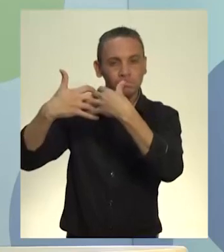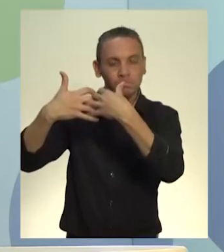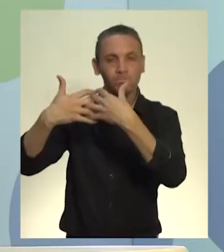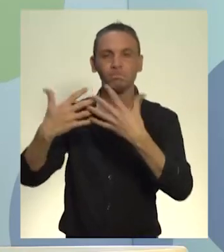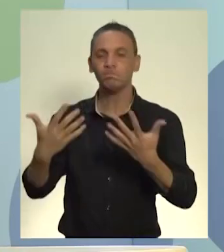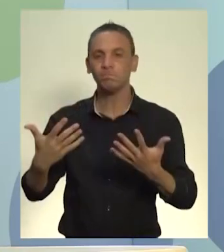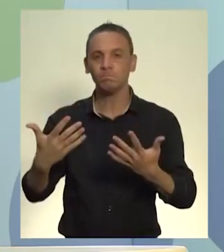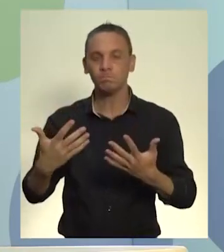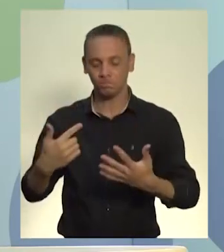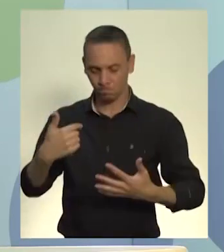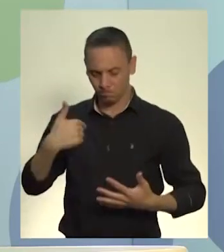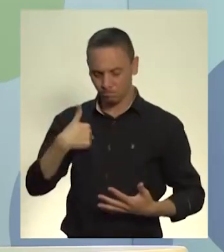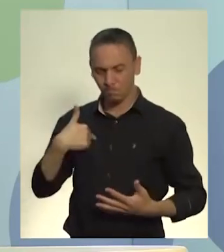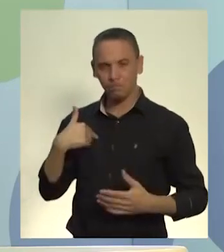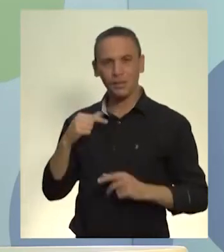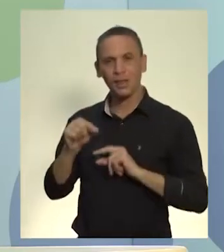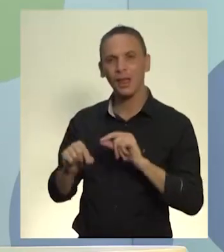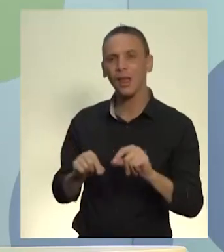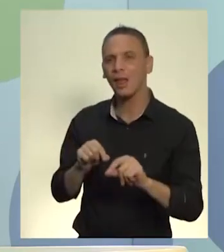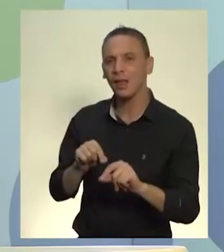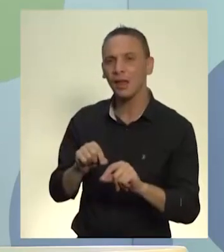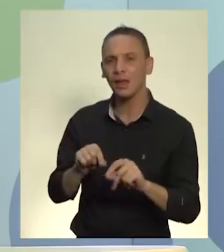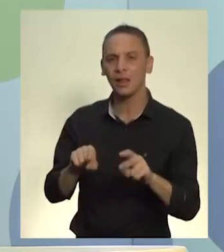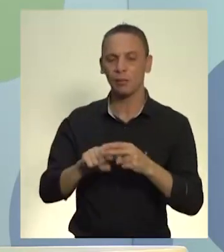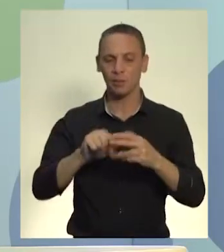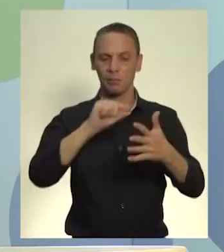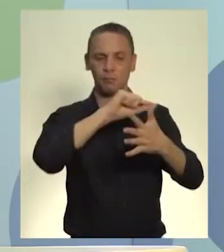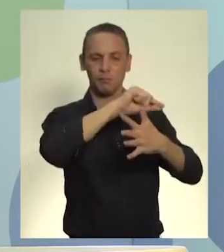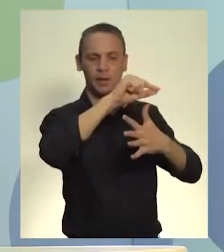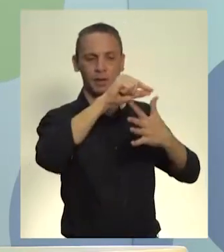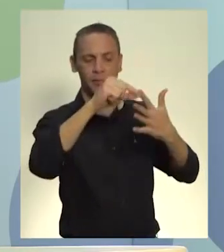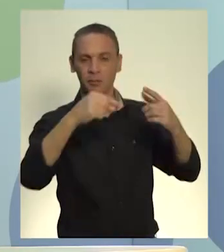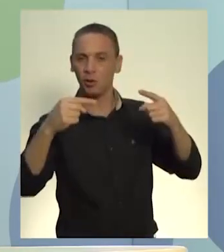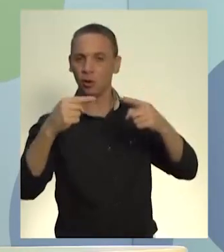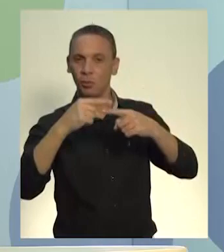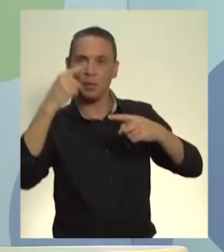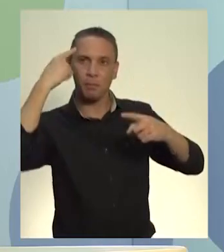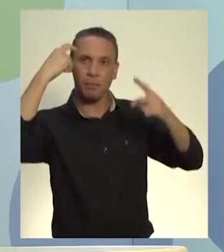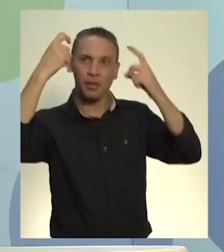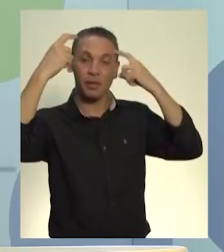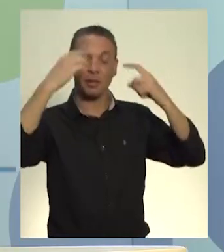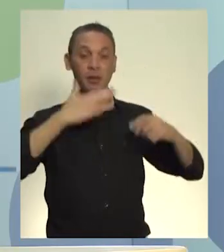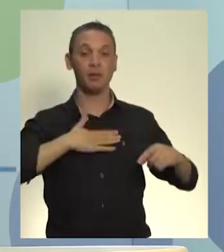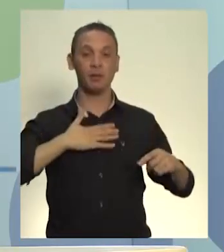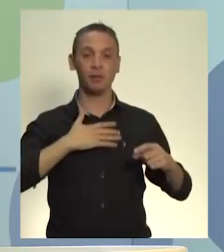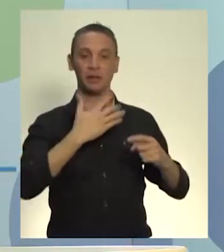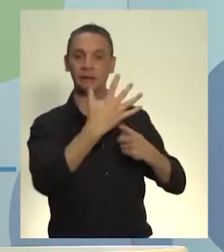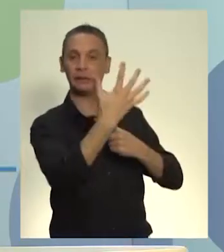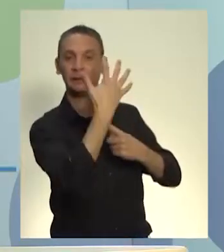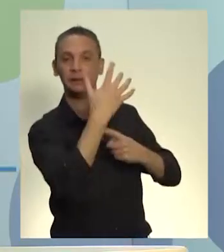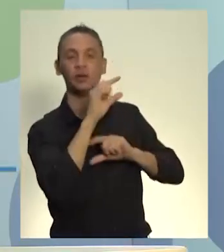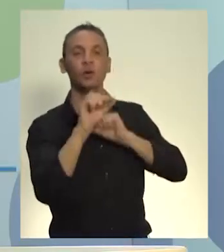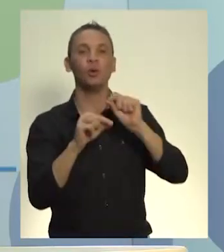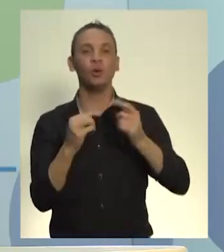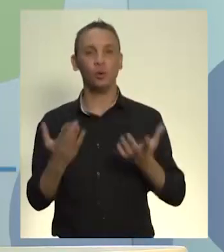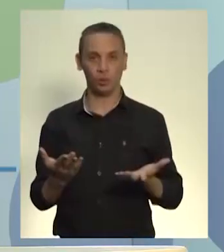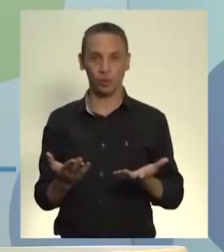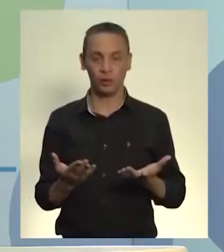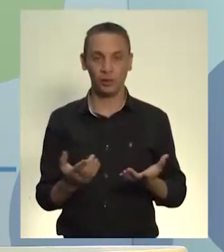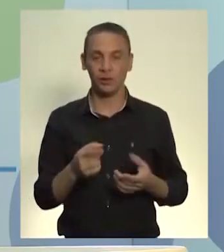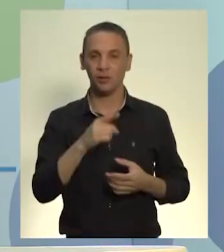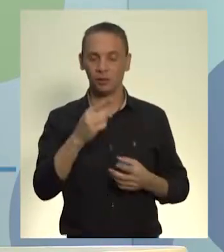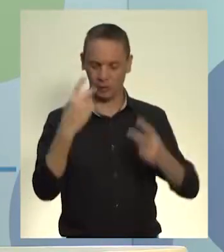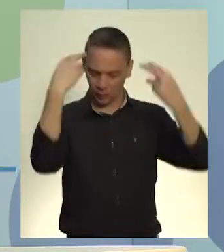quais elementos influenciavam e lembrem, retomem quem fez essa atividade de autorretrato, como vocês se